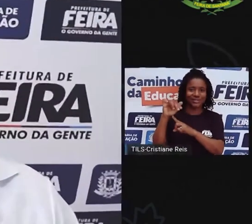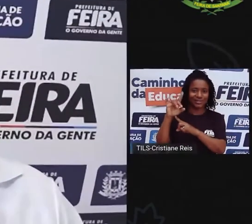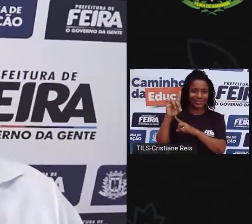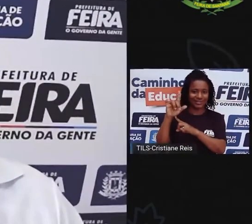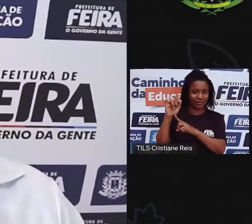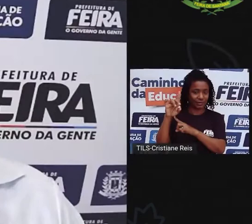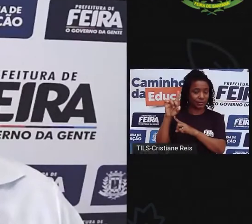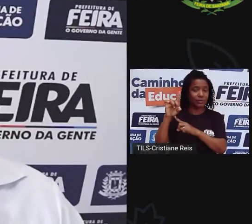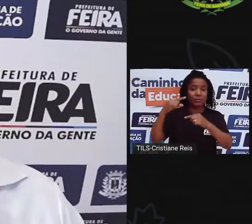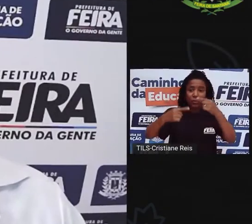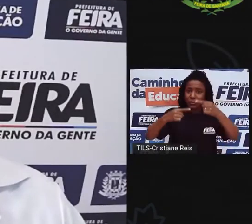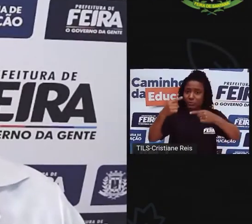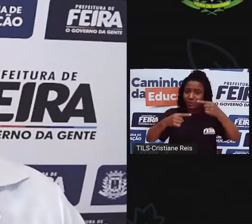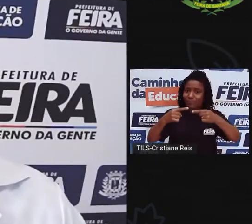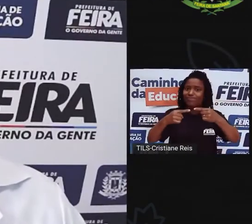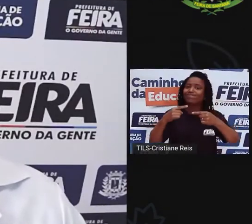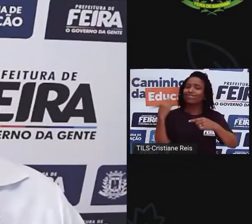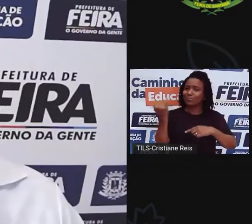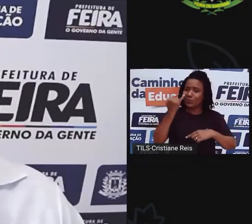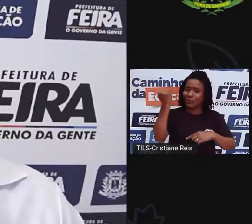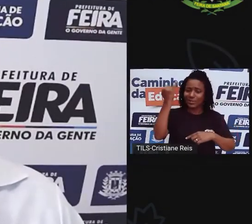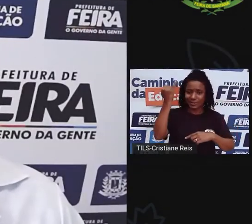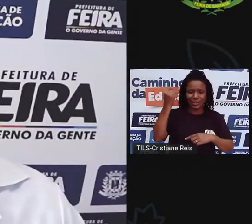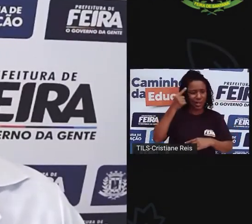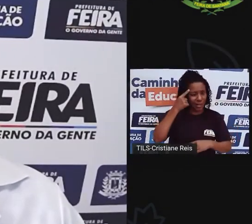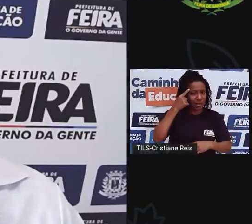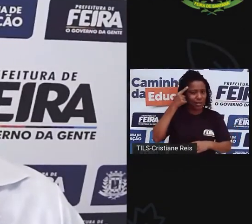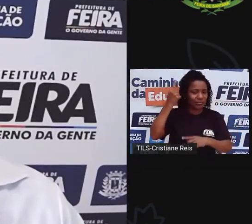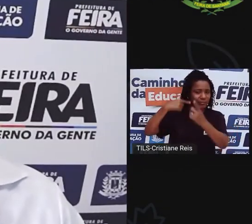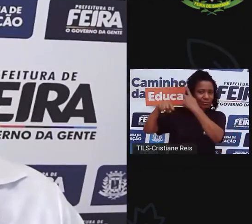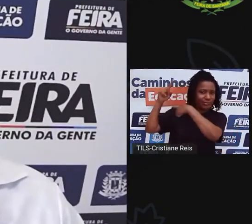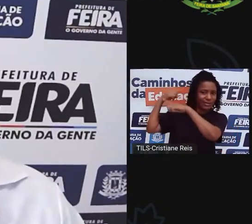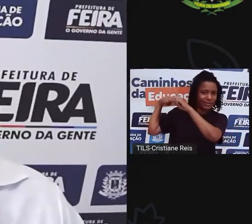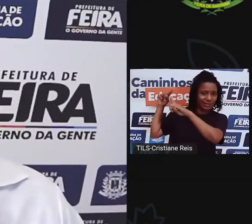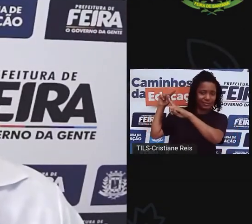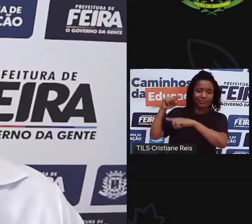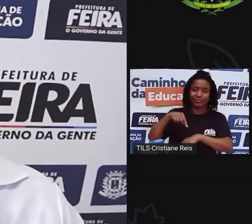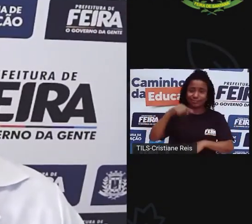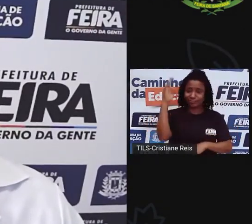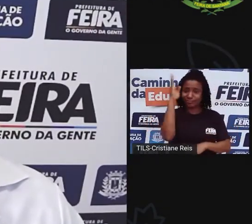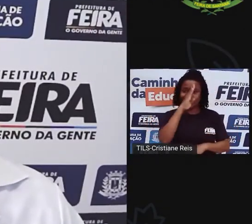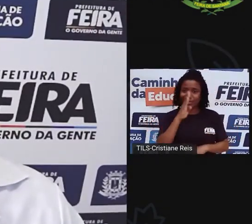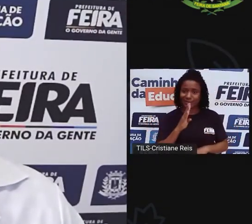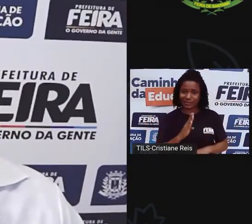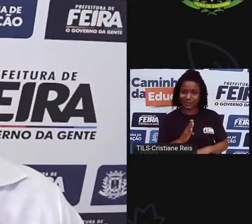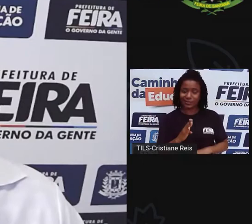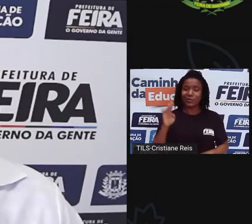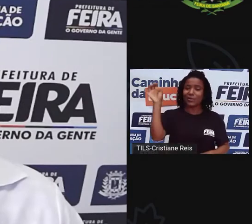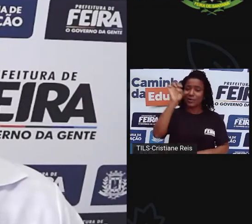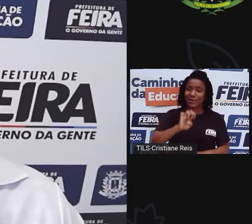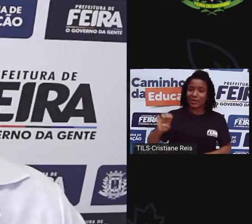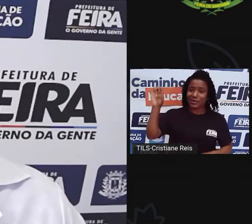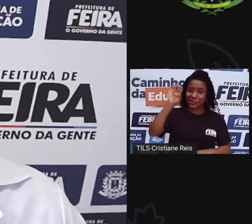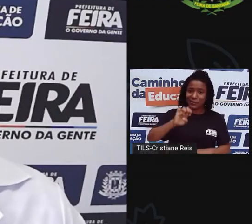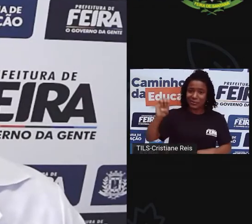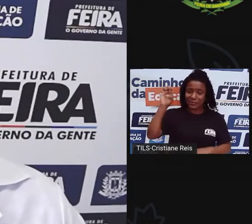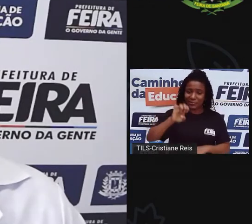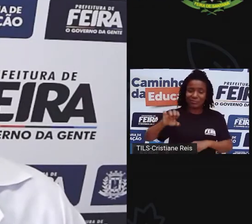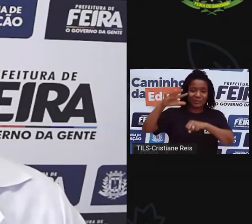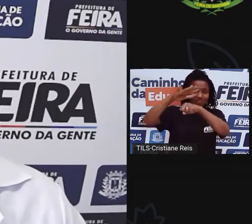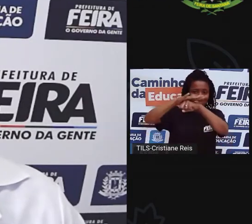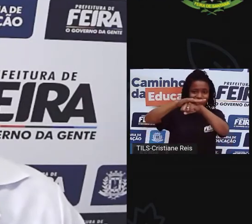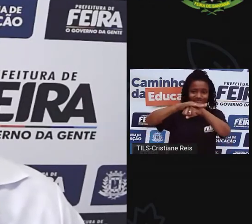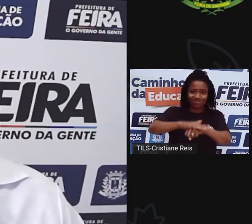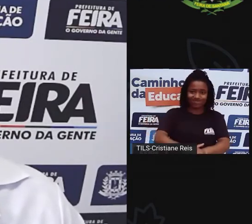Gente, nosso país tem uma história de dominação europeia, né? Vocês estão aí no oitavo ano, vocês já viram isso em história, com certeza. Os europeus